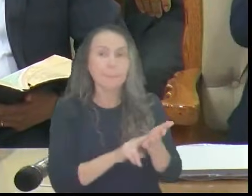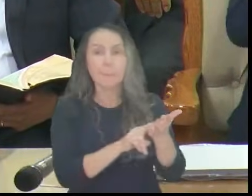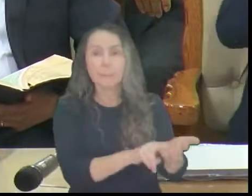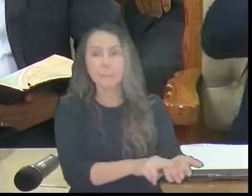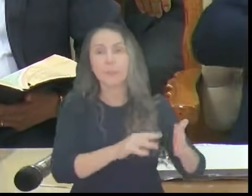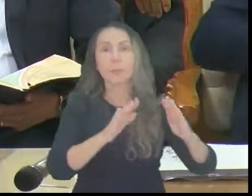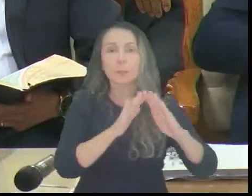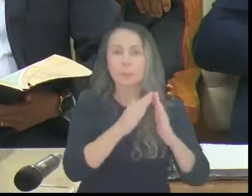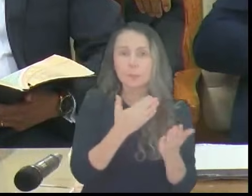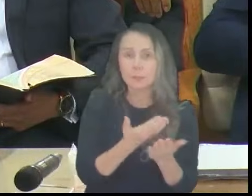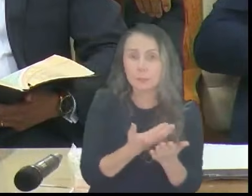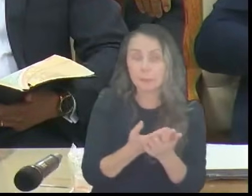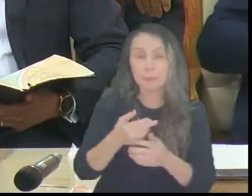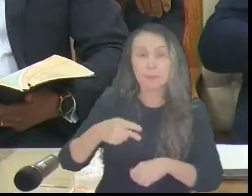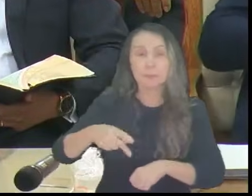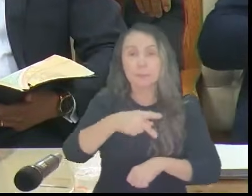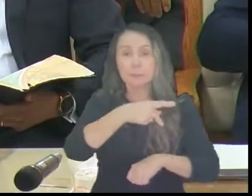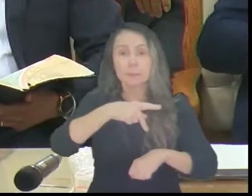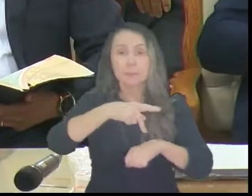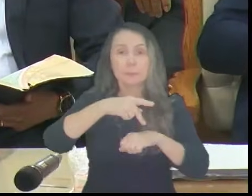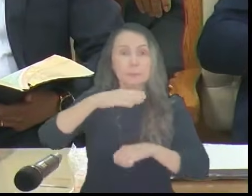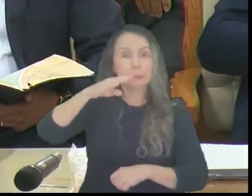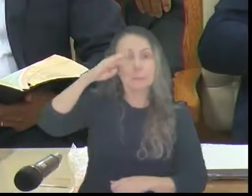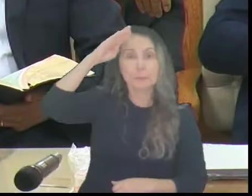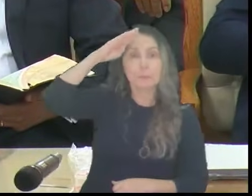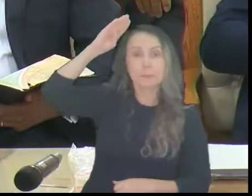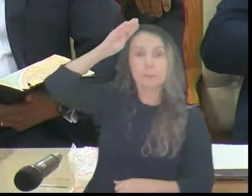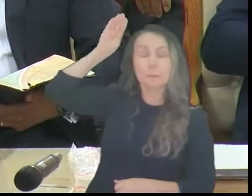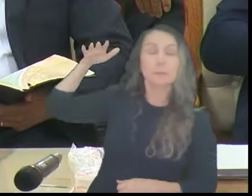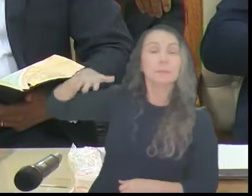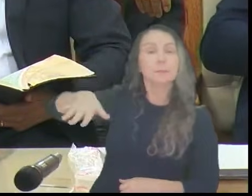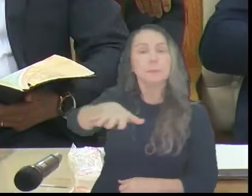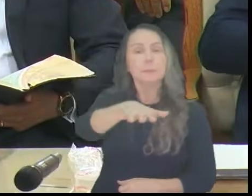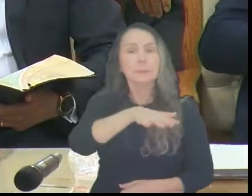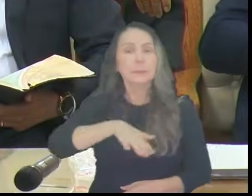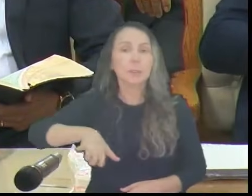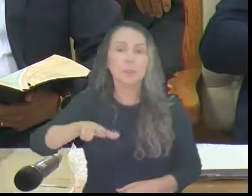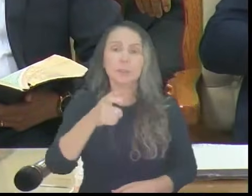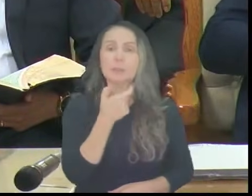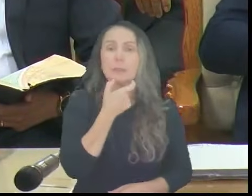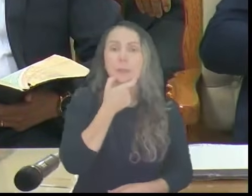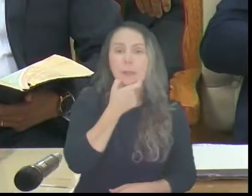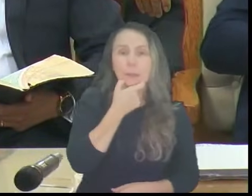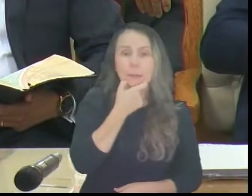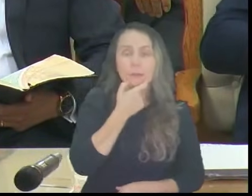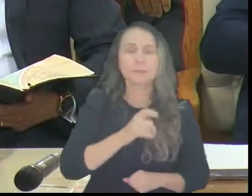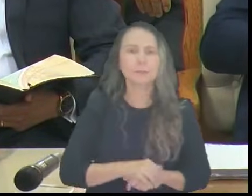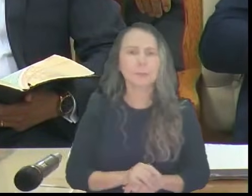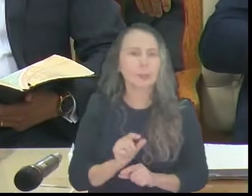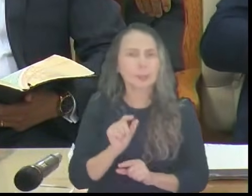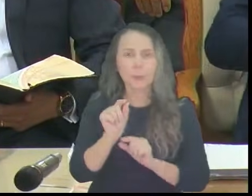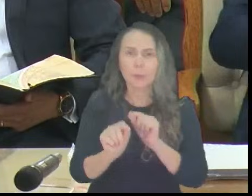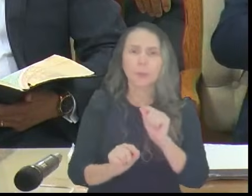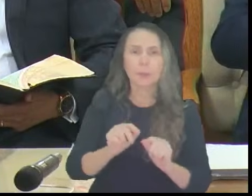Norte, lá no Reino Unido da Grã-Bretanha. O que é